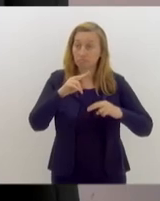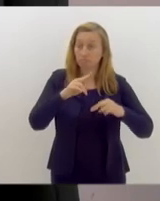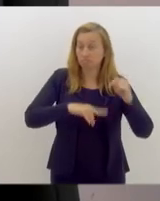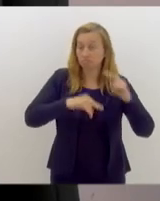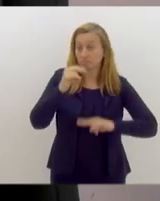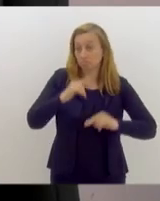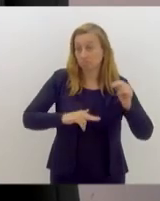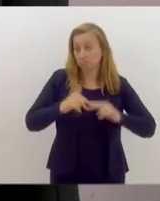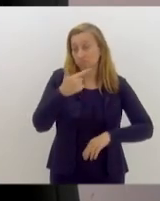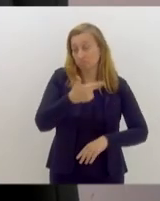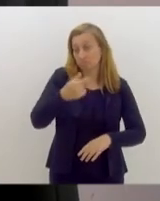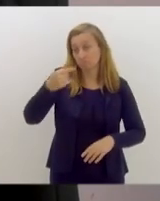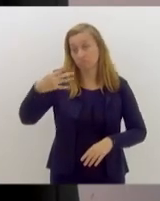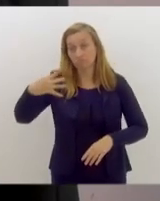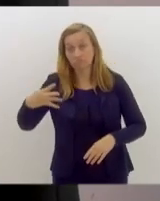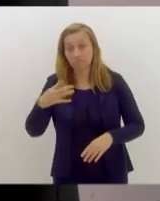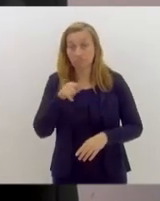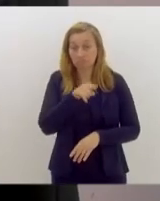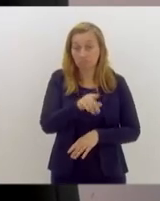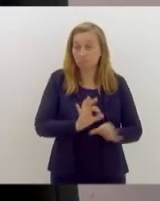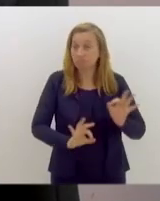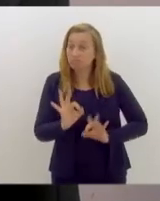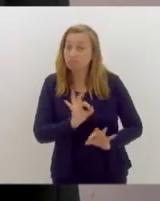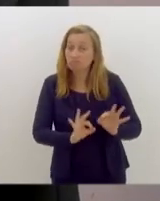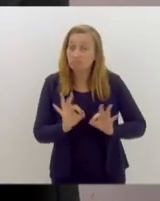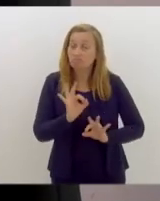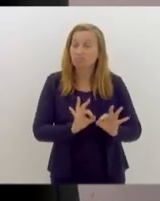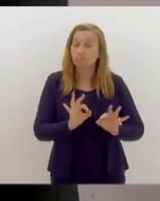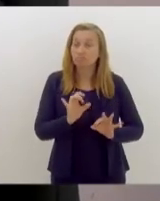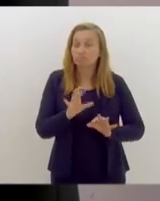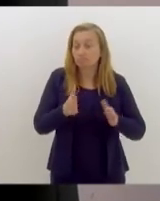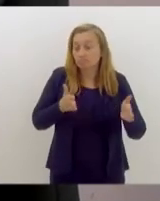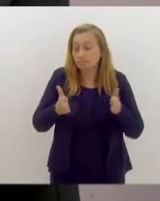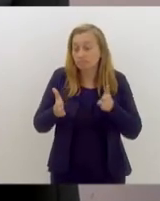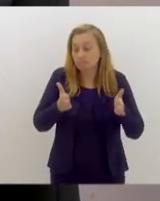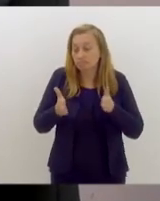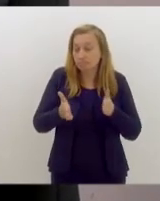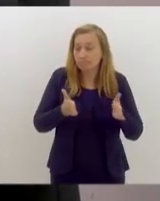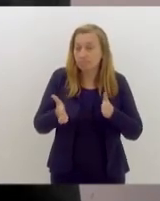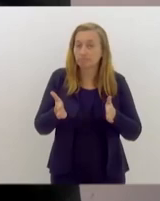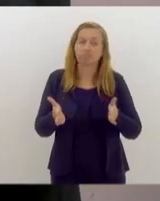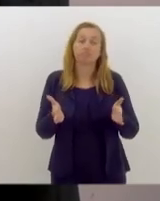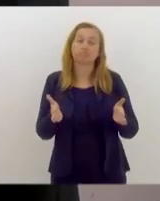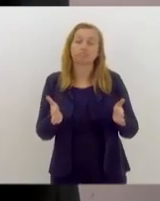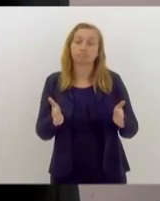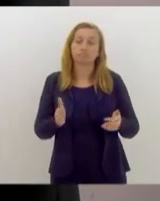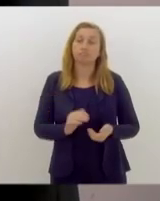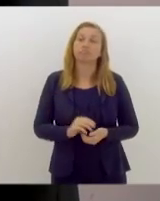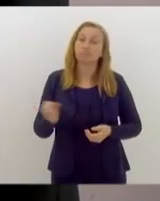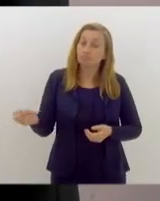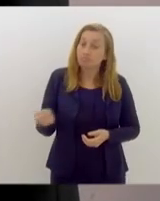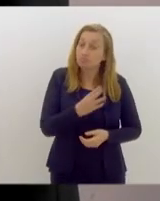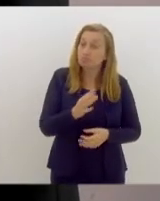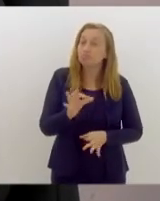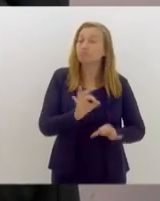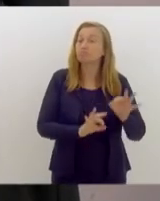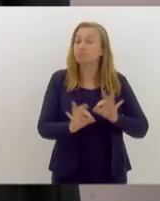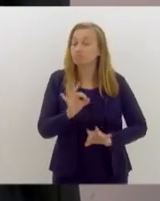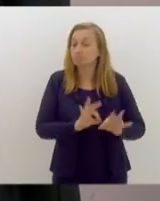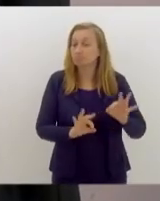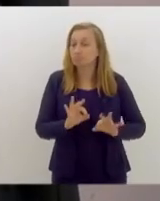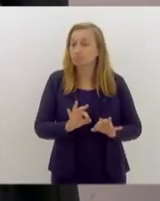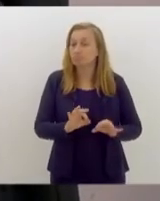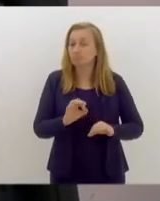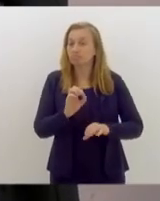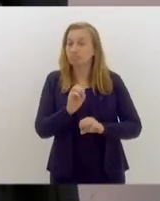nós estamos fazendo aqui é um planejamento transitório, né? É no intervalo de tempo para que, diante de um novo Plano Nacional de Educação, o